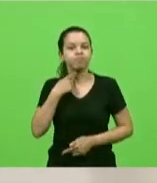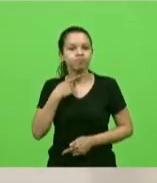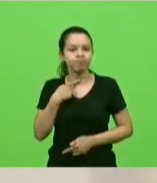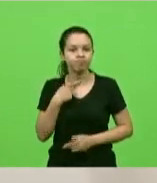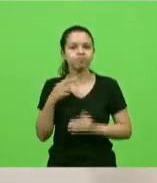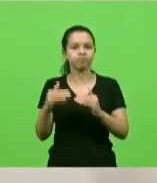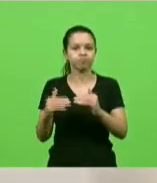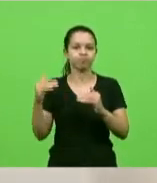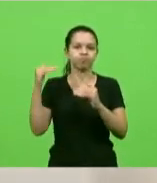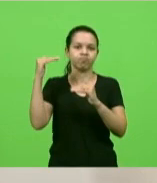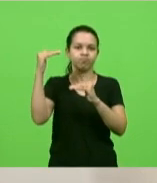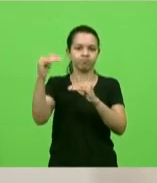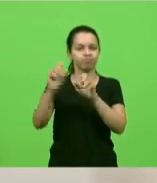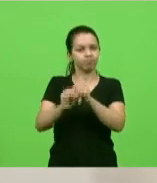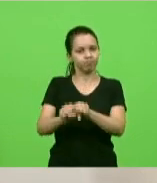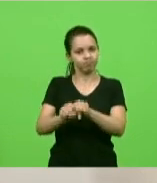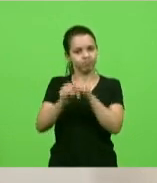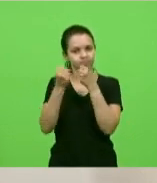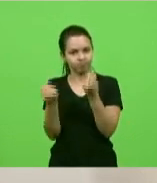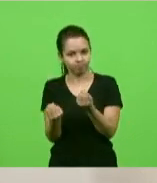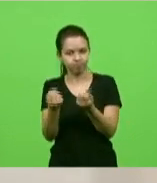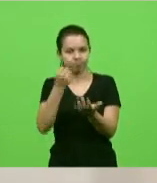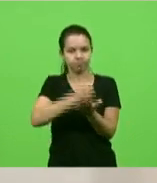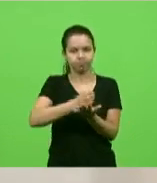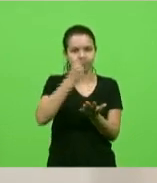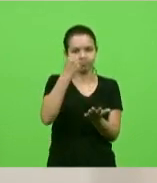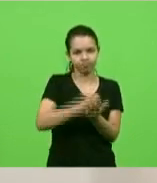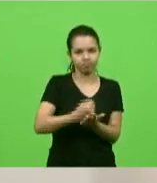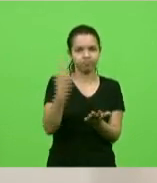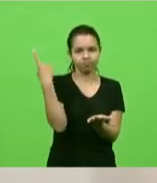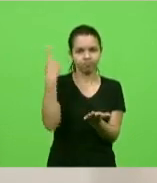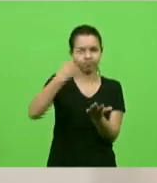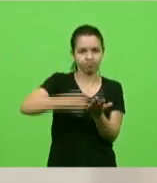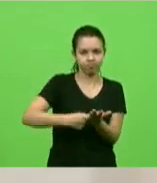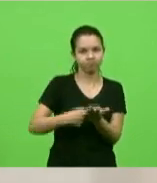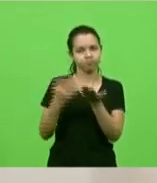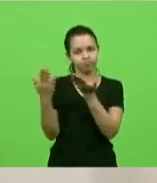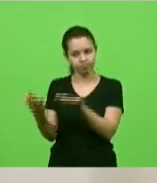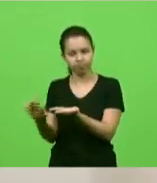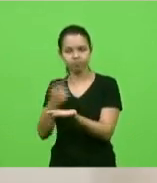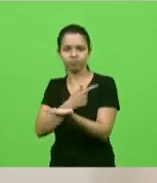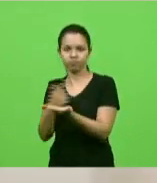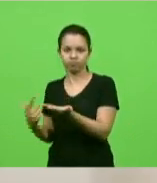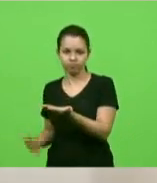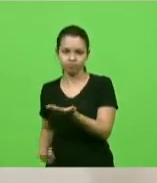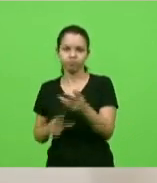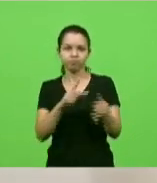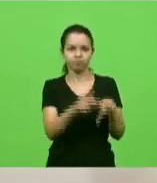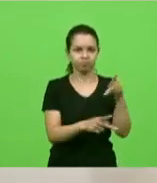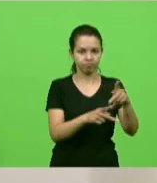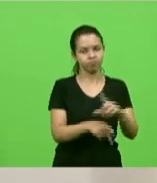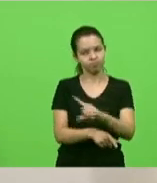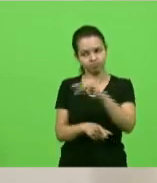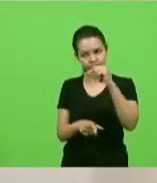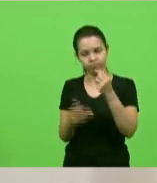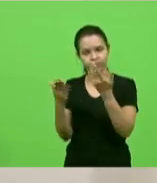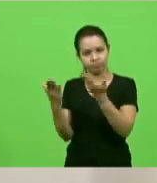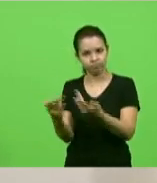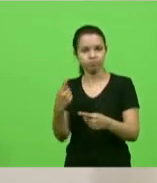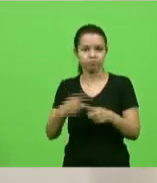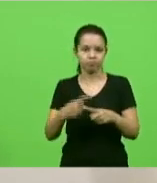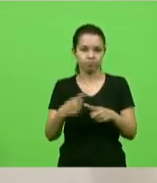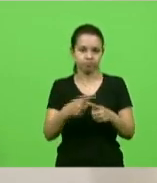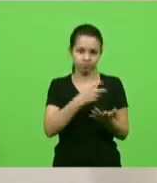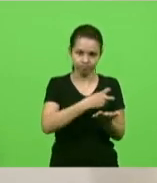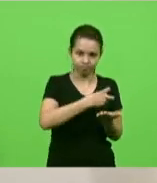urnas, rompendo-se o contrato firmado, neste caso, entre o governante e povo, daí porque o